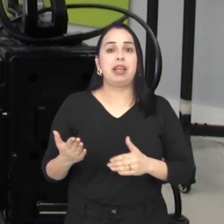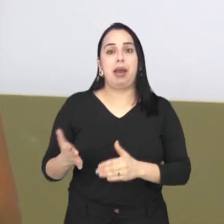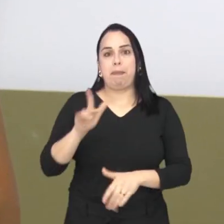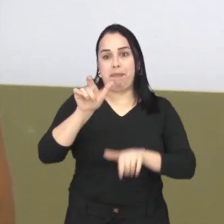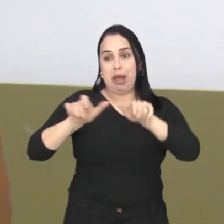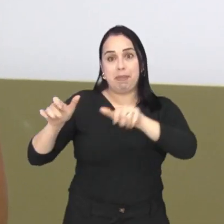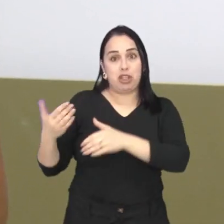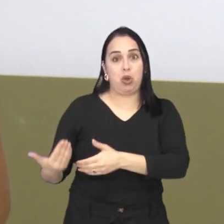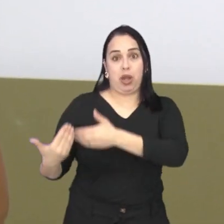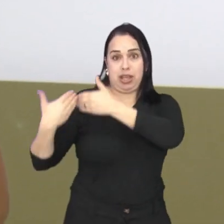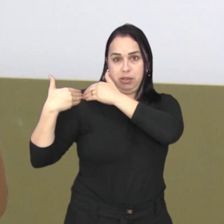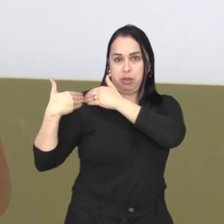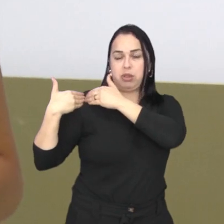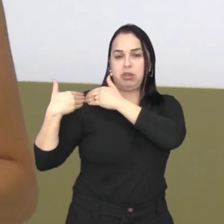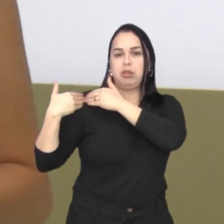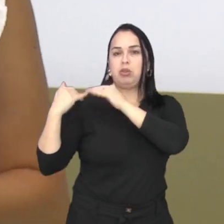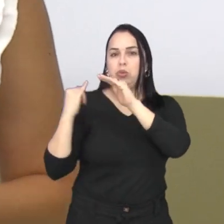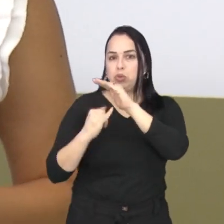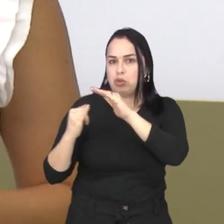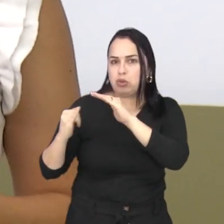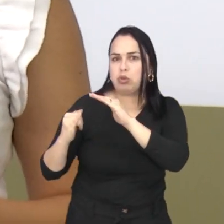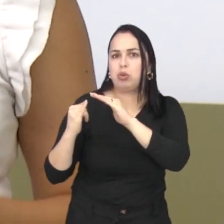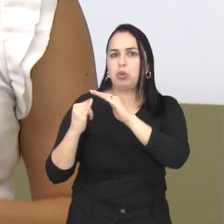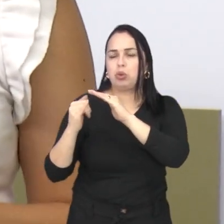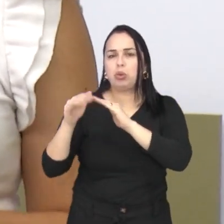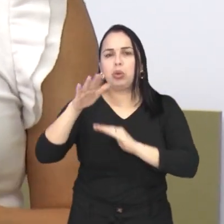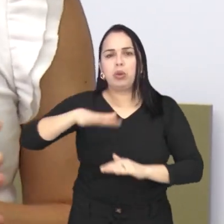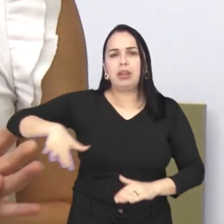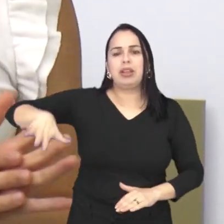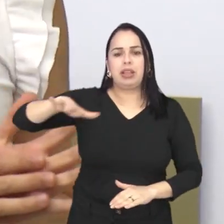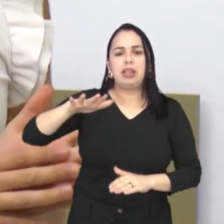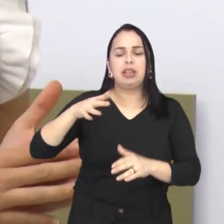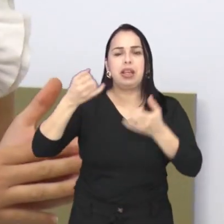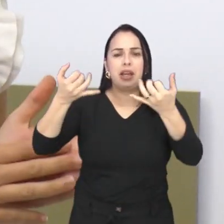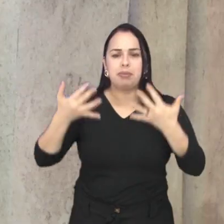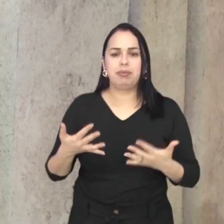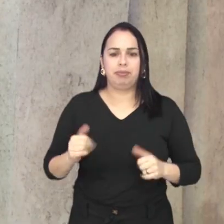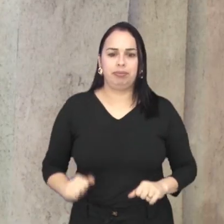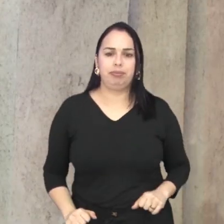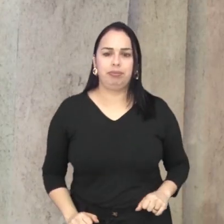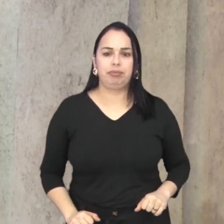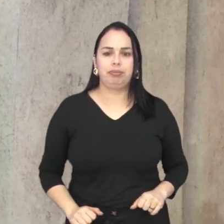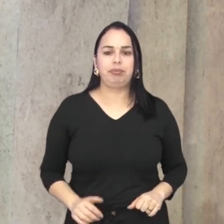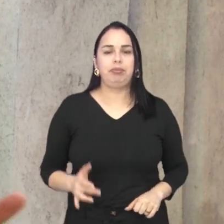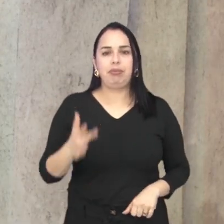pela Ana responsável pela comunicação do Instituto de estudos espaciais da